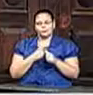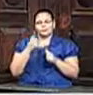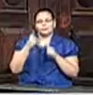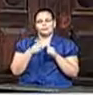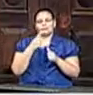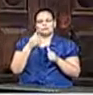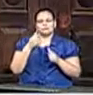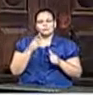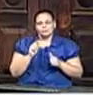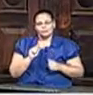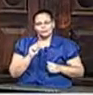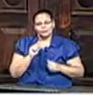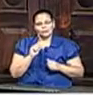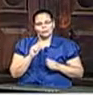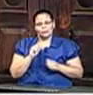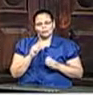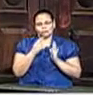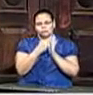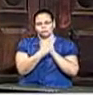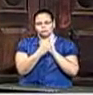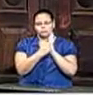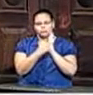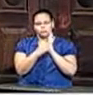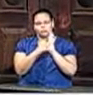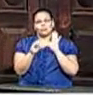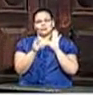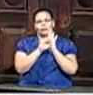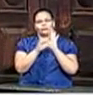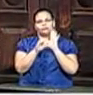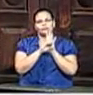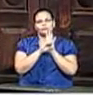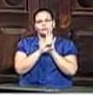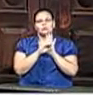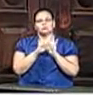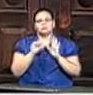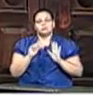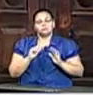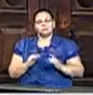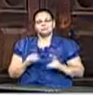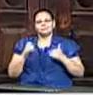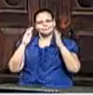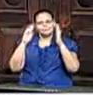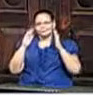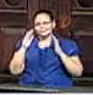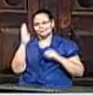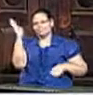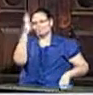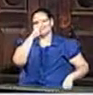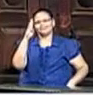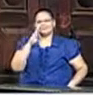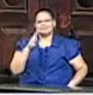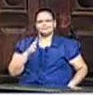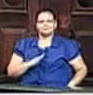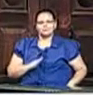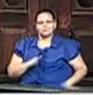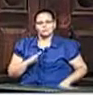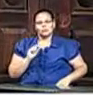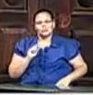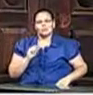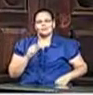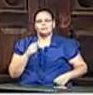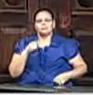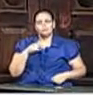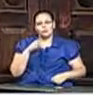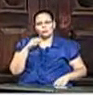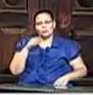dispositivos constitucionais que garantiam a soberania nacional. O monopólio estatal do